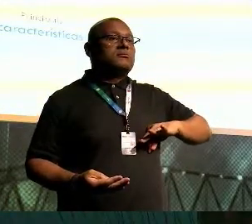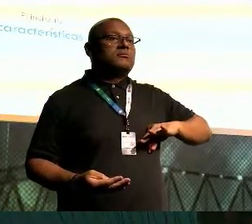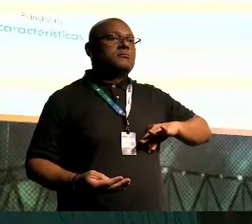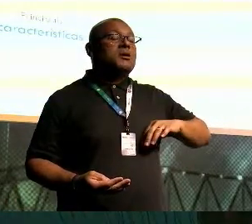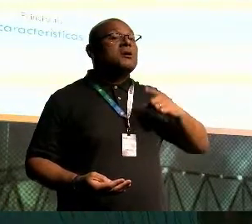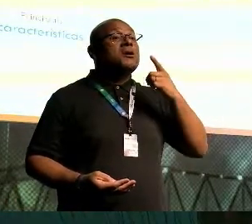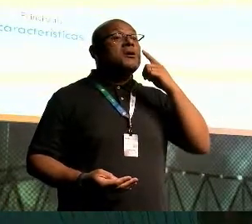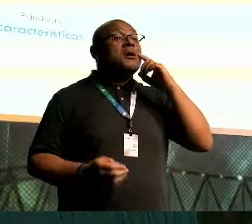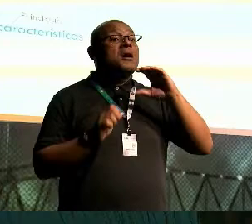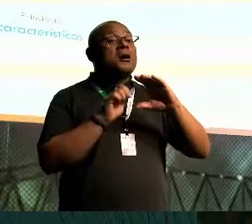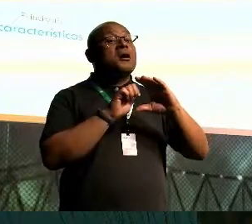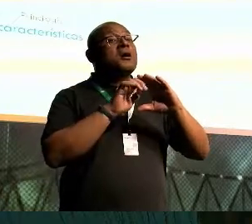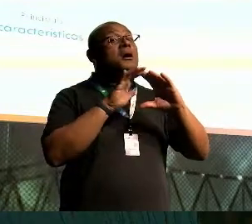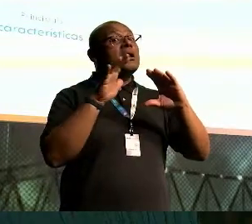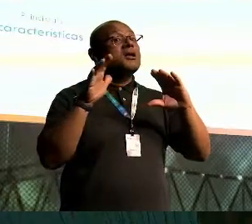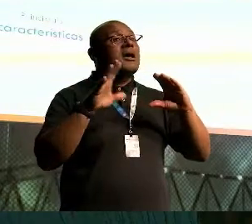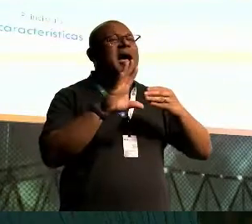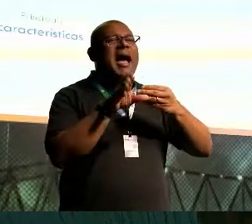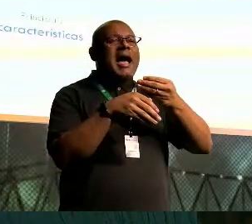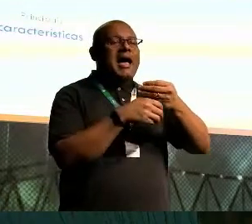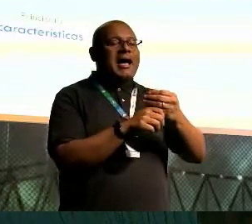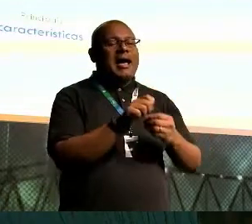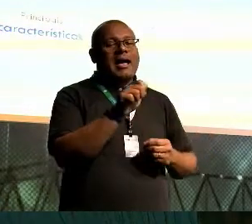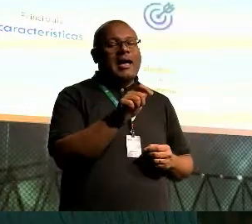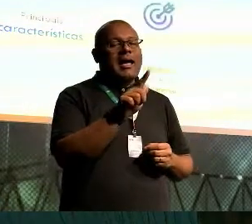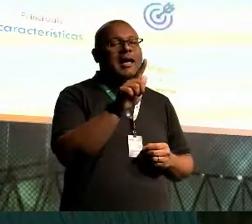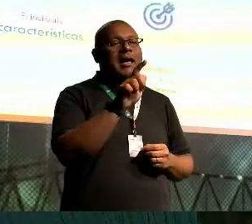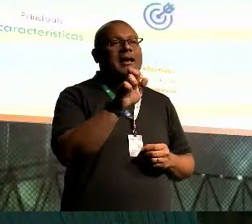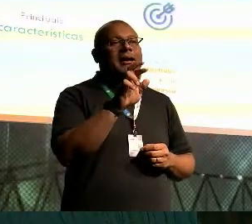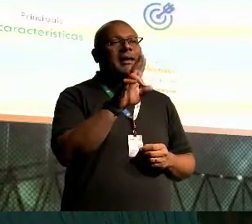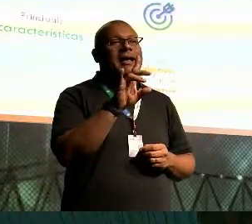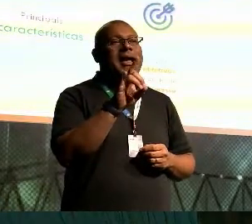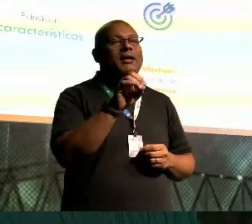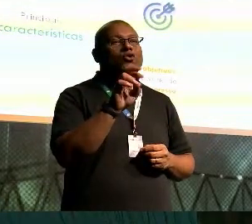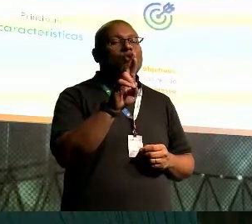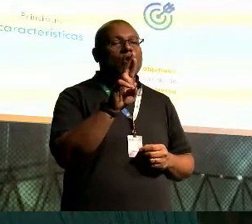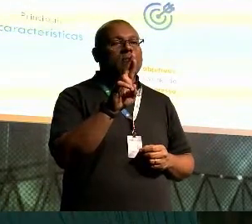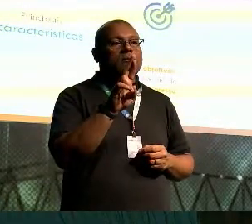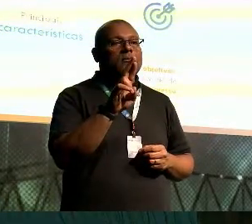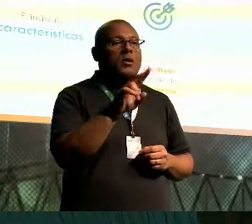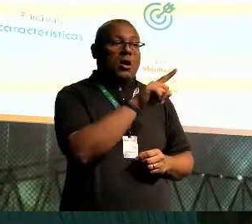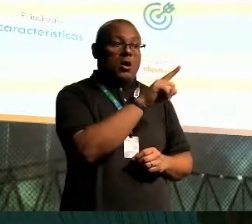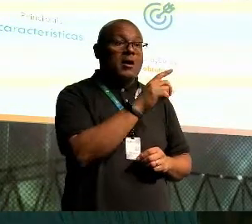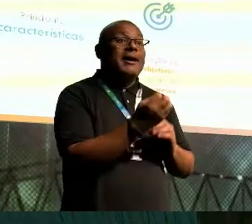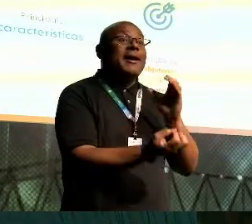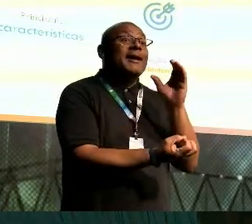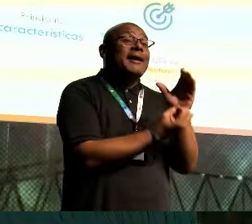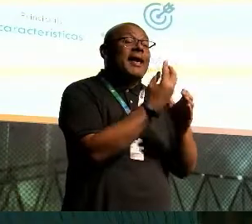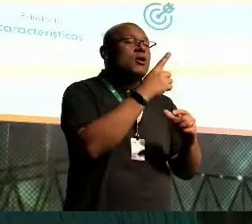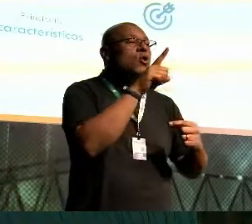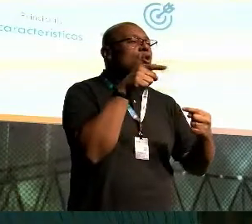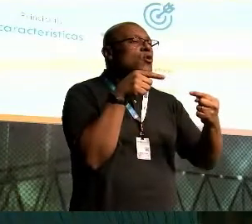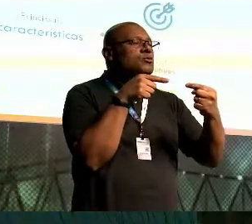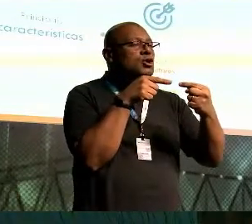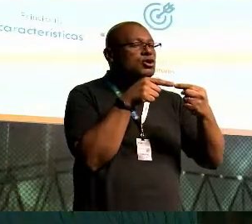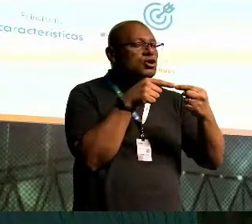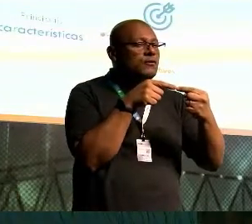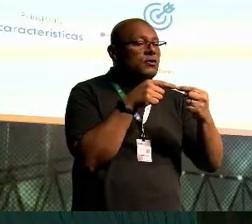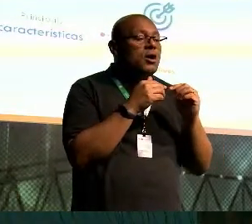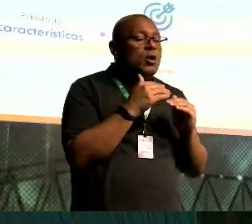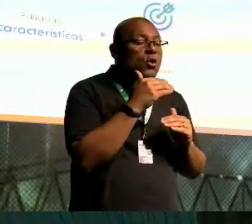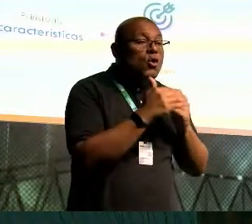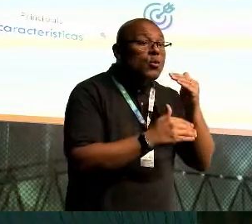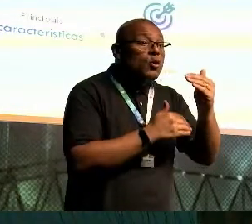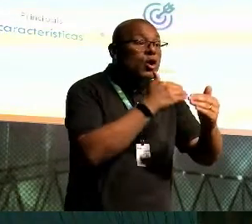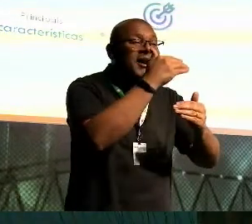ver um pouquinho das características desse agregador. O que ele tem lá? Criação de objetivos e visão do progresso